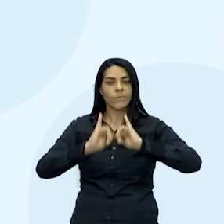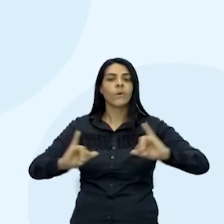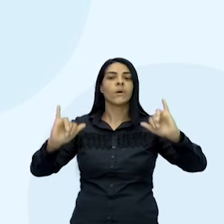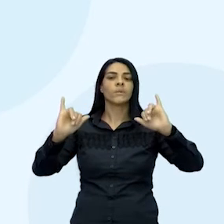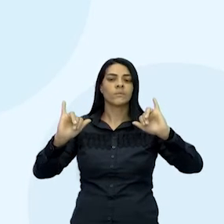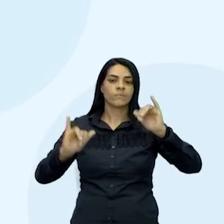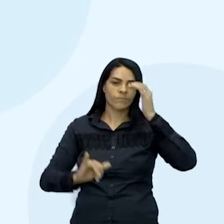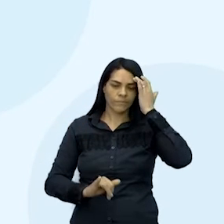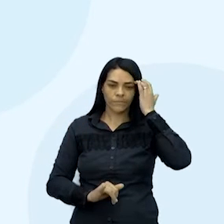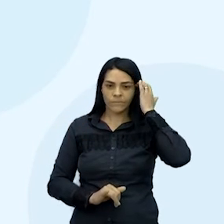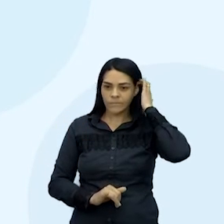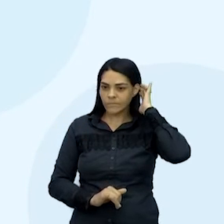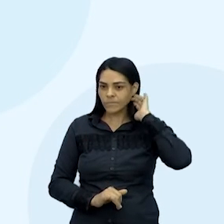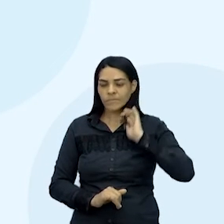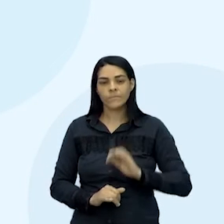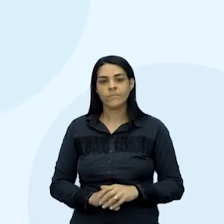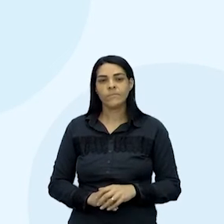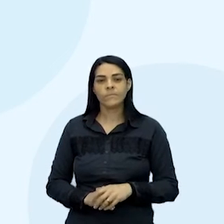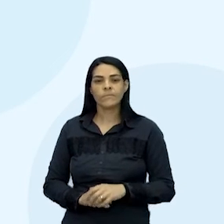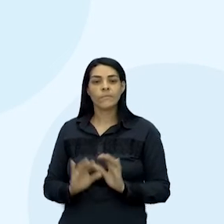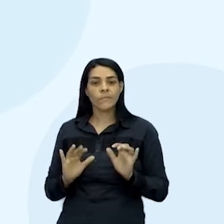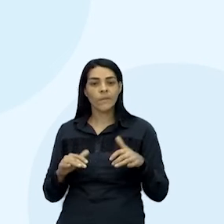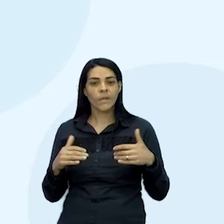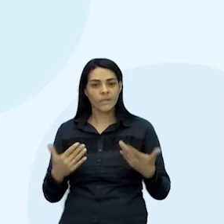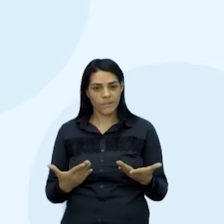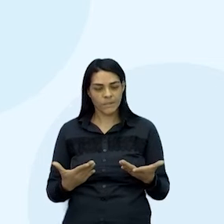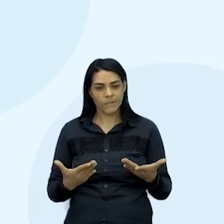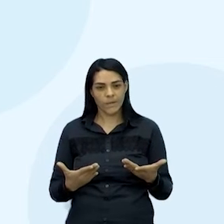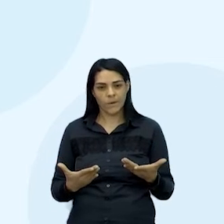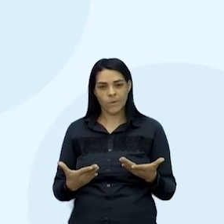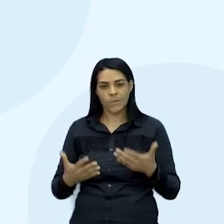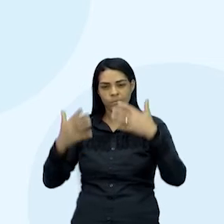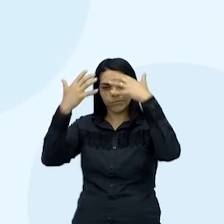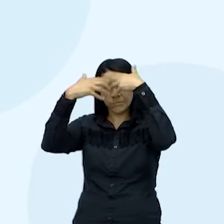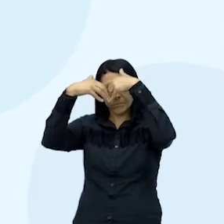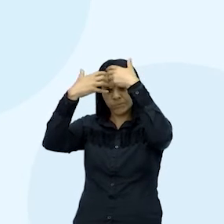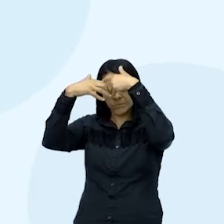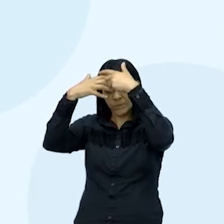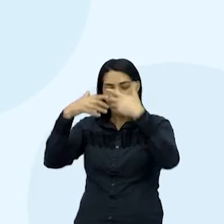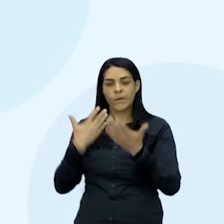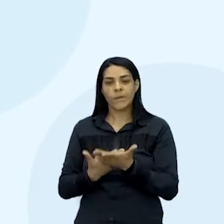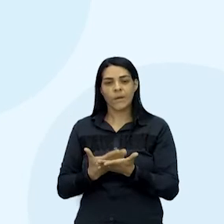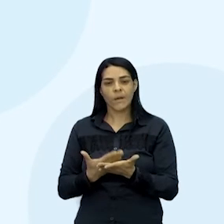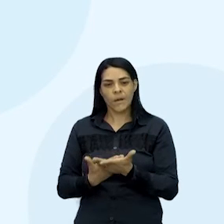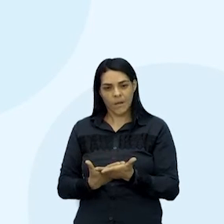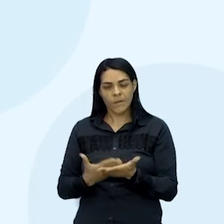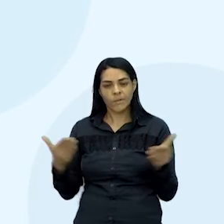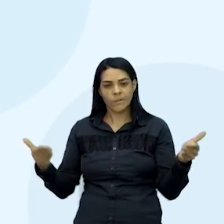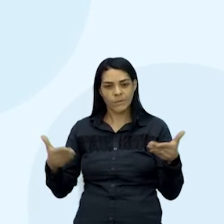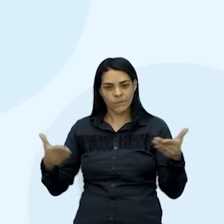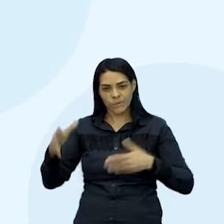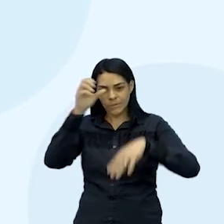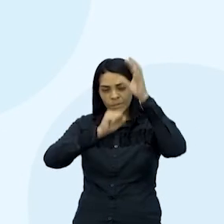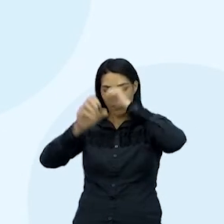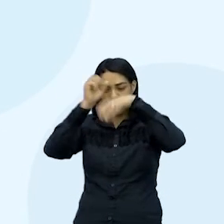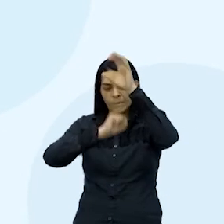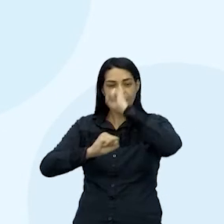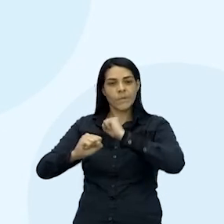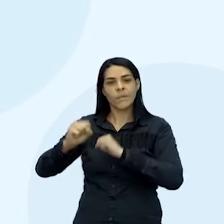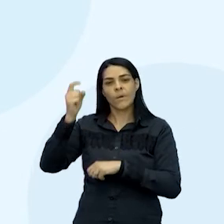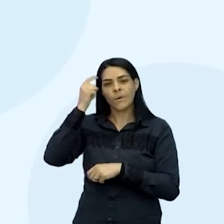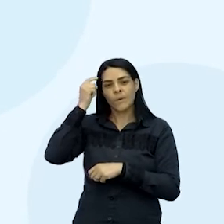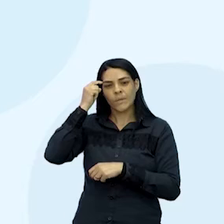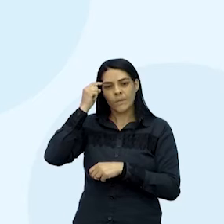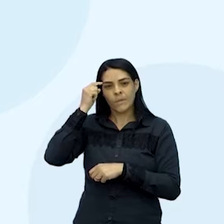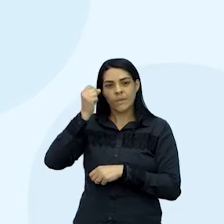uma das formas. Então, reflexão de hoje. Na aula de hoje, aprendemos sobre o pensamento de Aristóteles